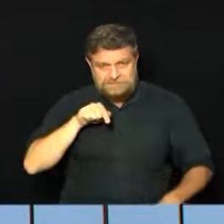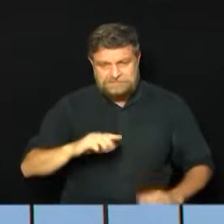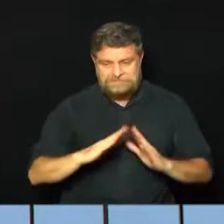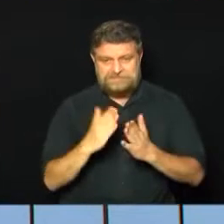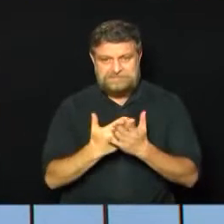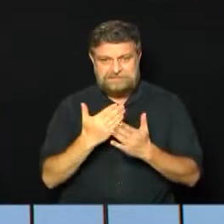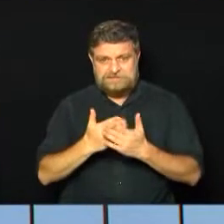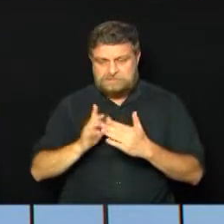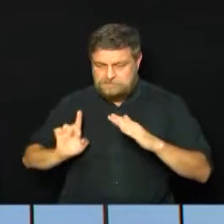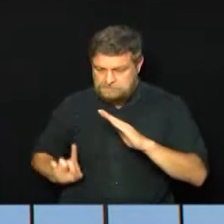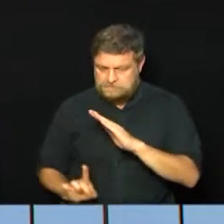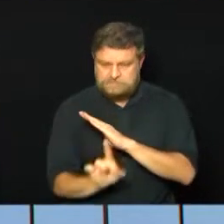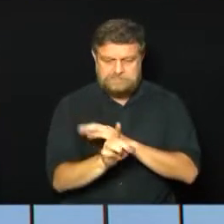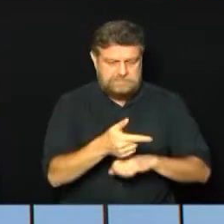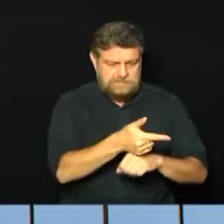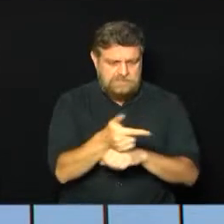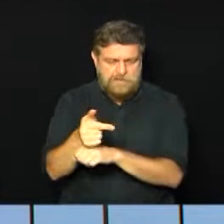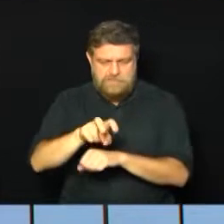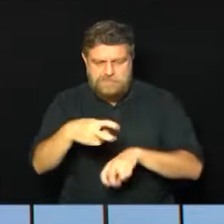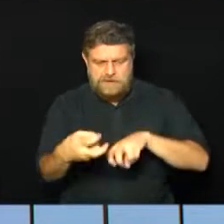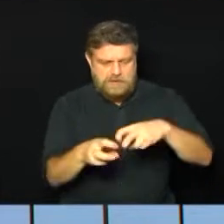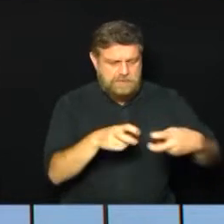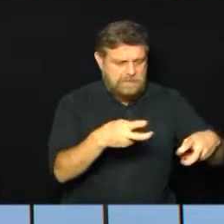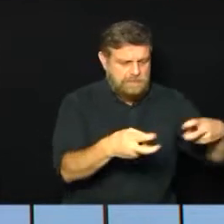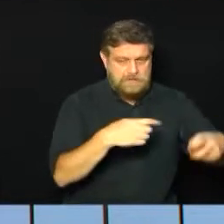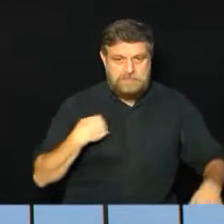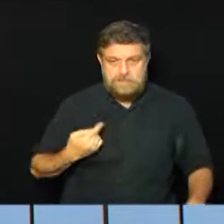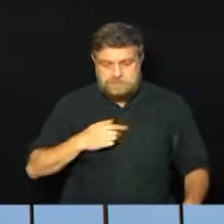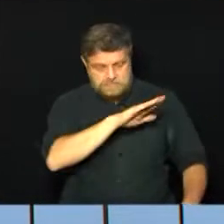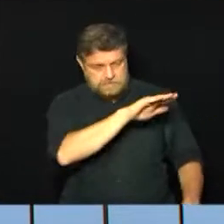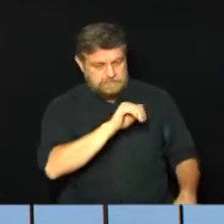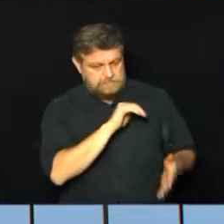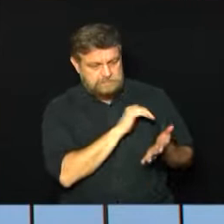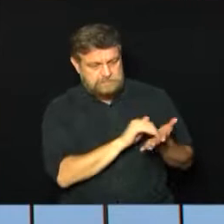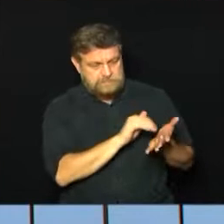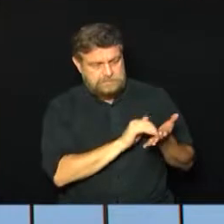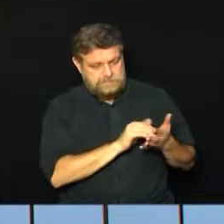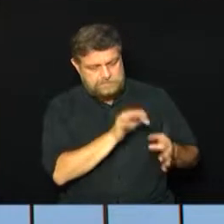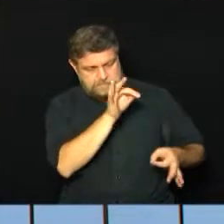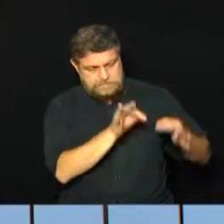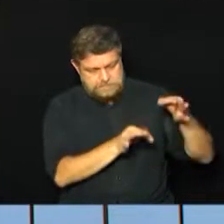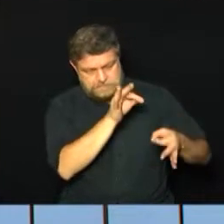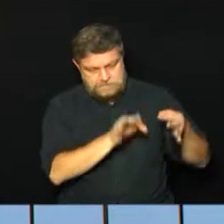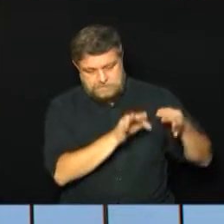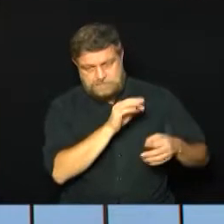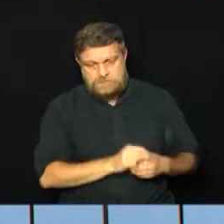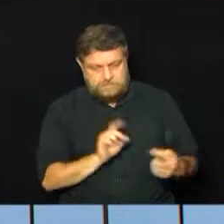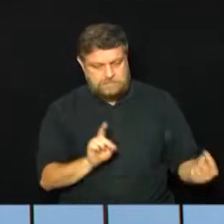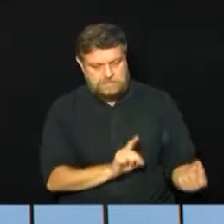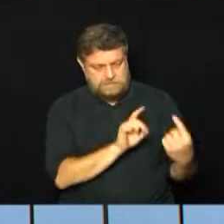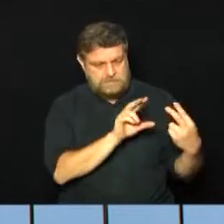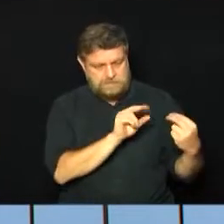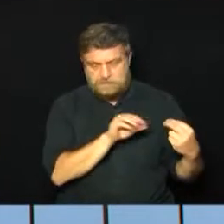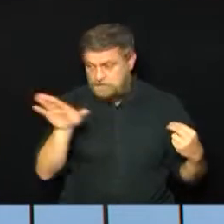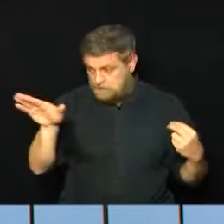de uma escola. E aquilo nos chamou a atenção, fomos conversar com o secretário de Justiça, o Cristiano Bige, chamei o Major